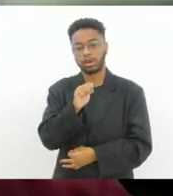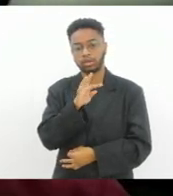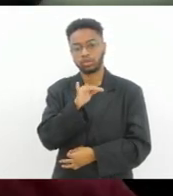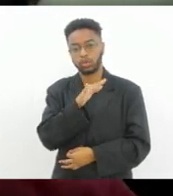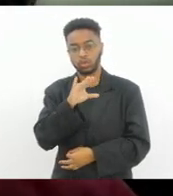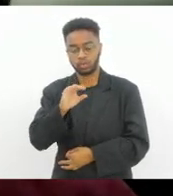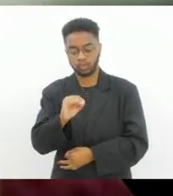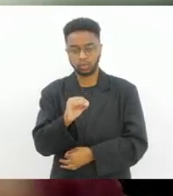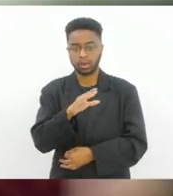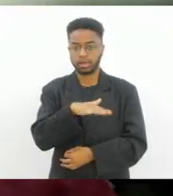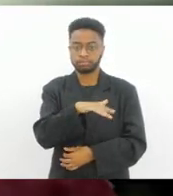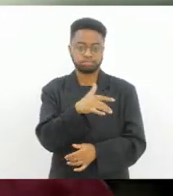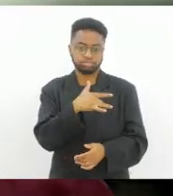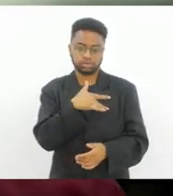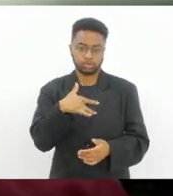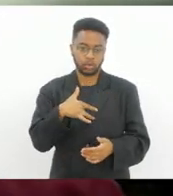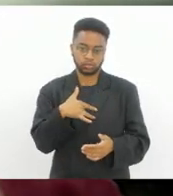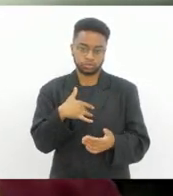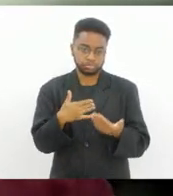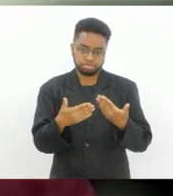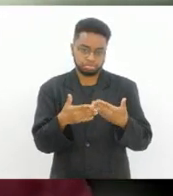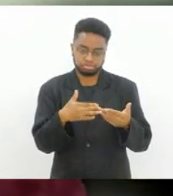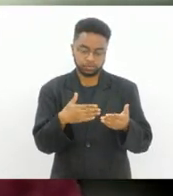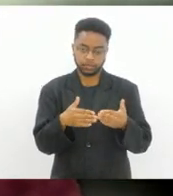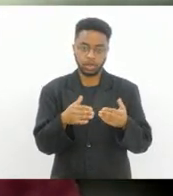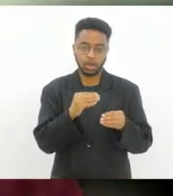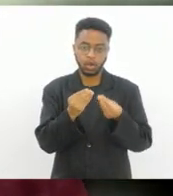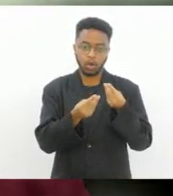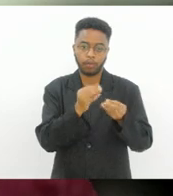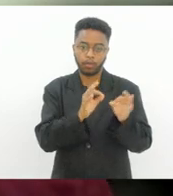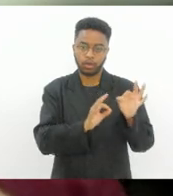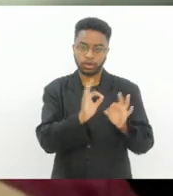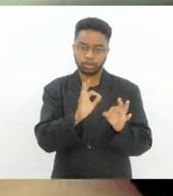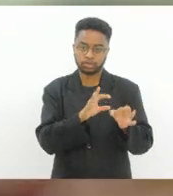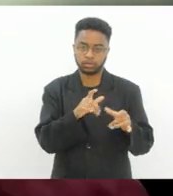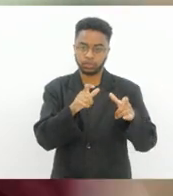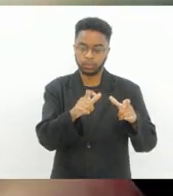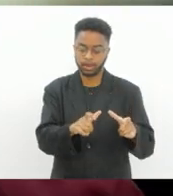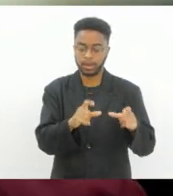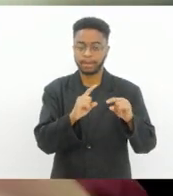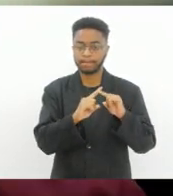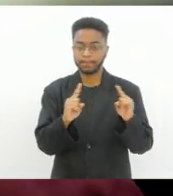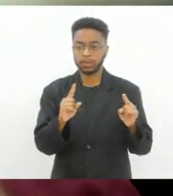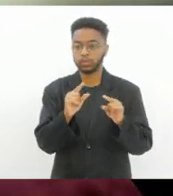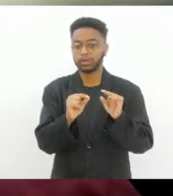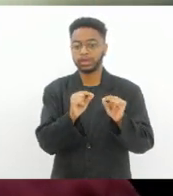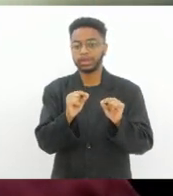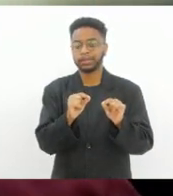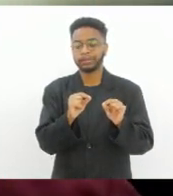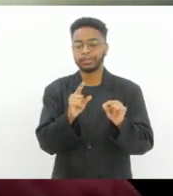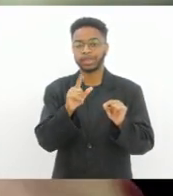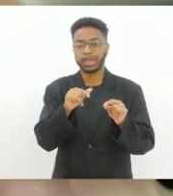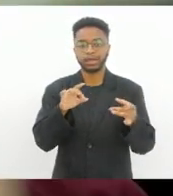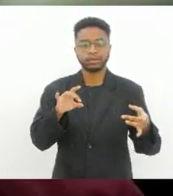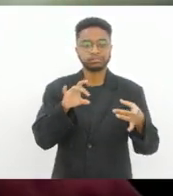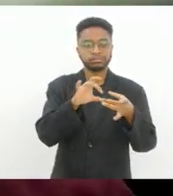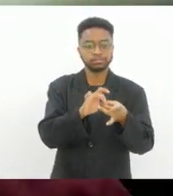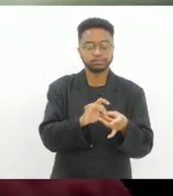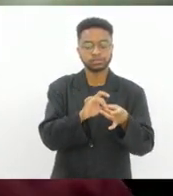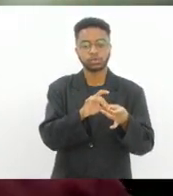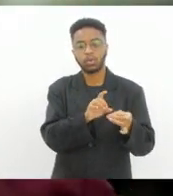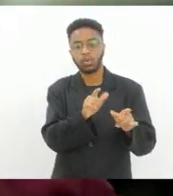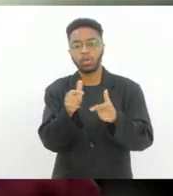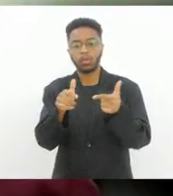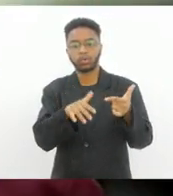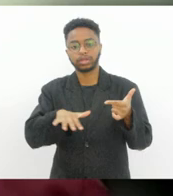alta complexidade, dependendo do serviço que tiver organizado na rede, que geralmente é quem tem já a integração com os outros